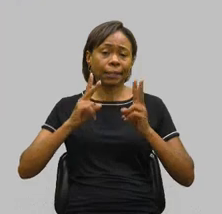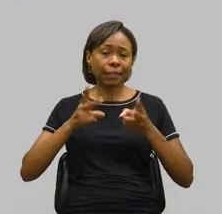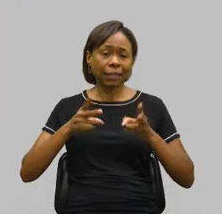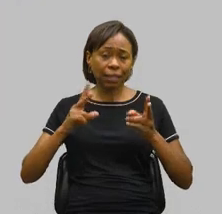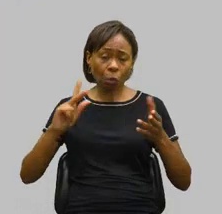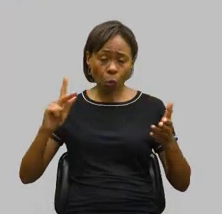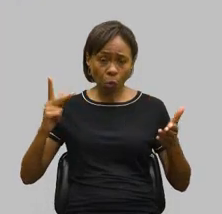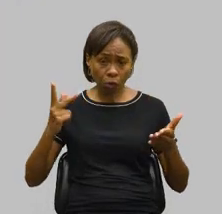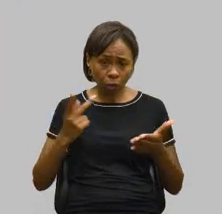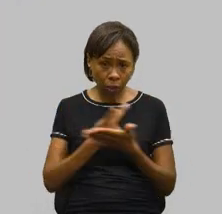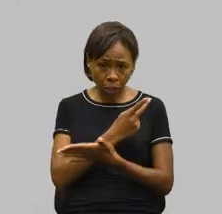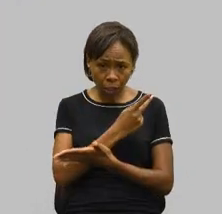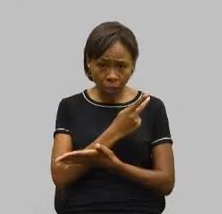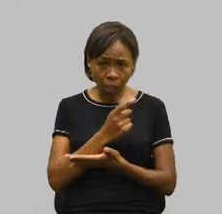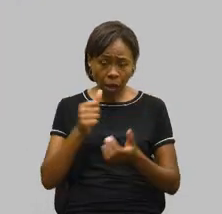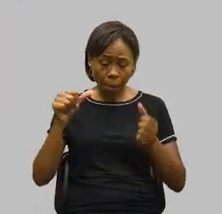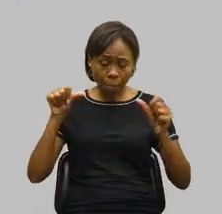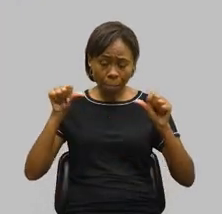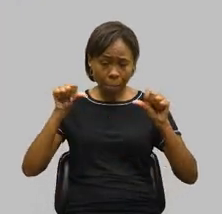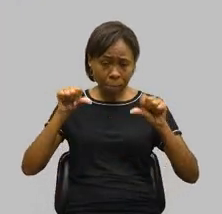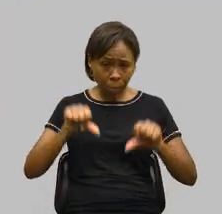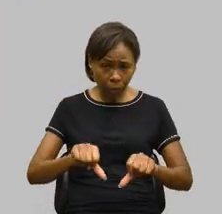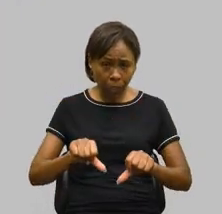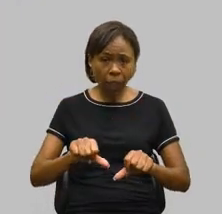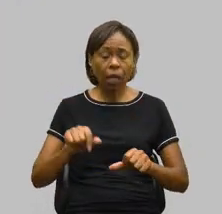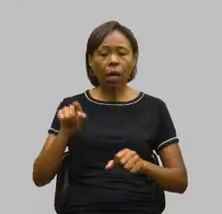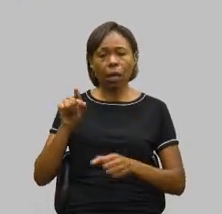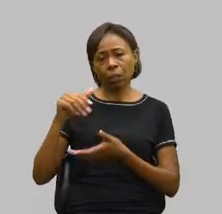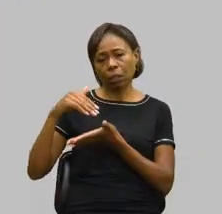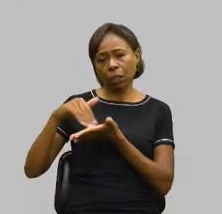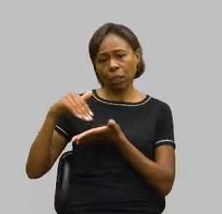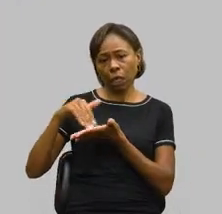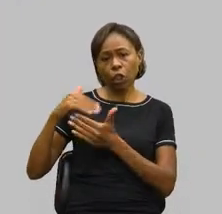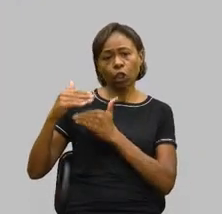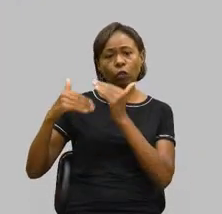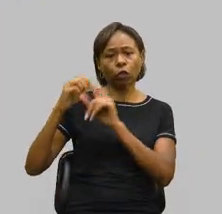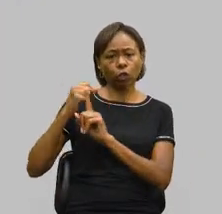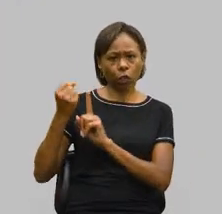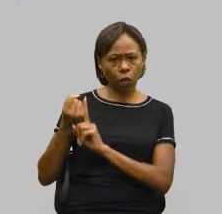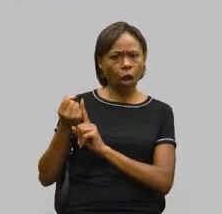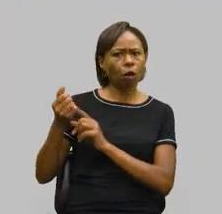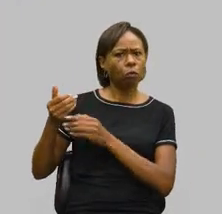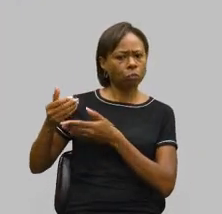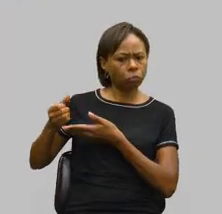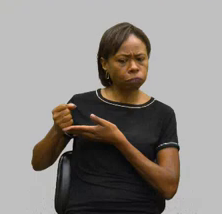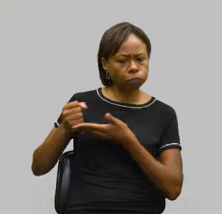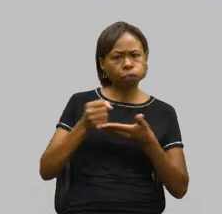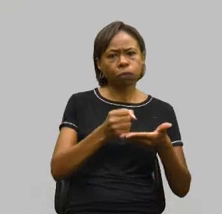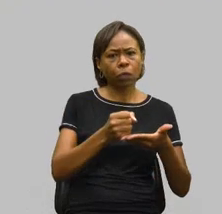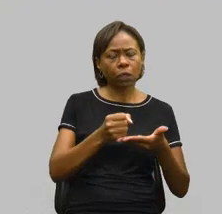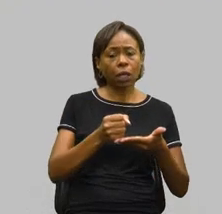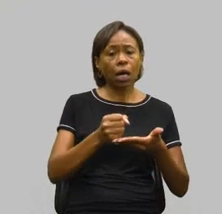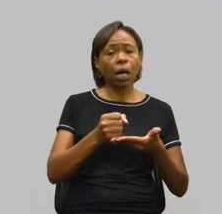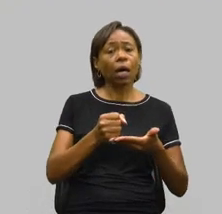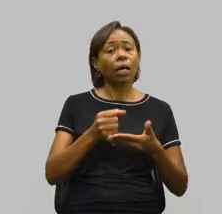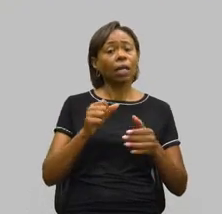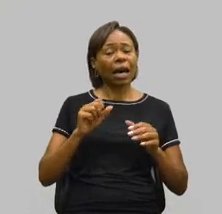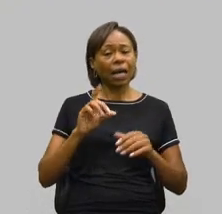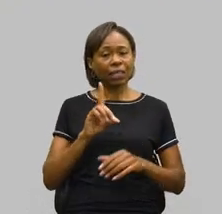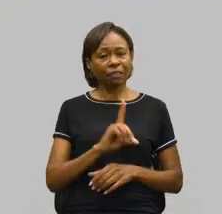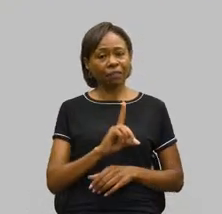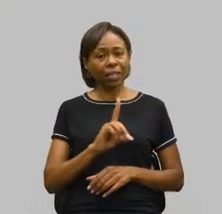a cedes está presente Defesa Civil presente então é uma